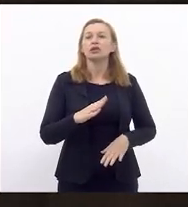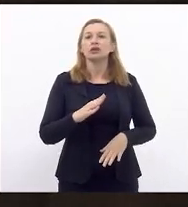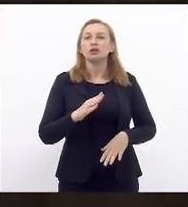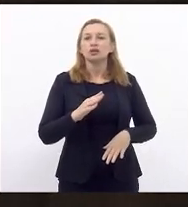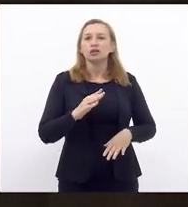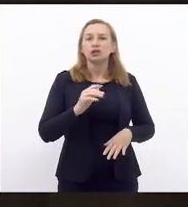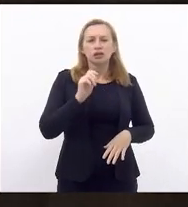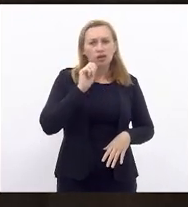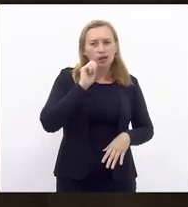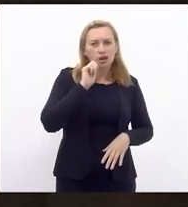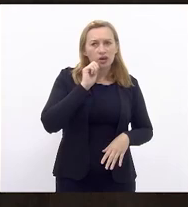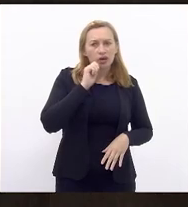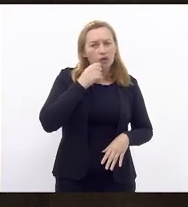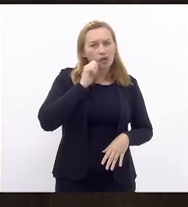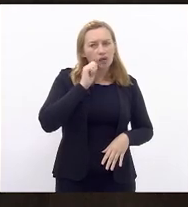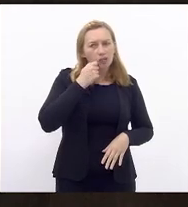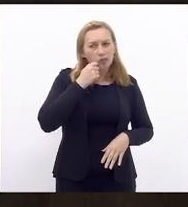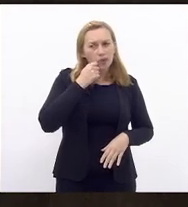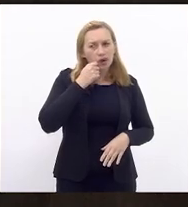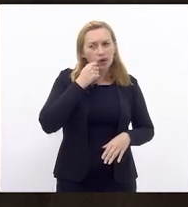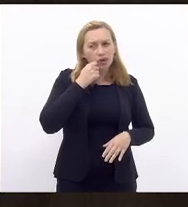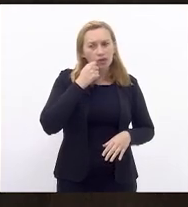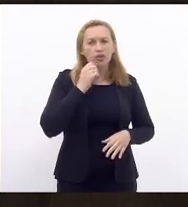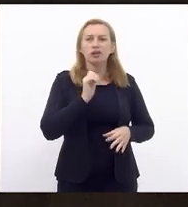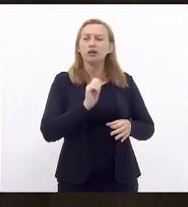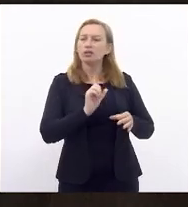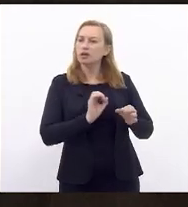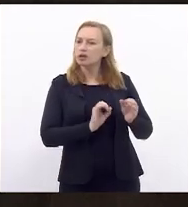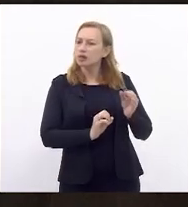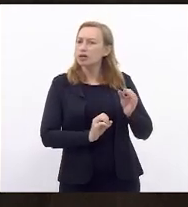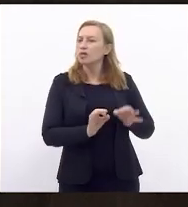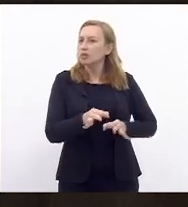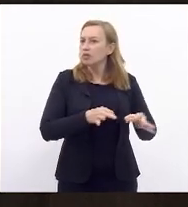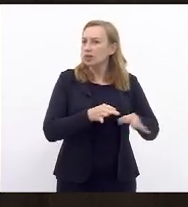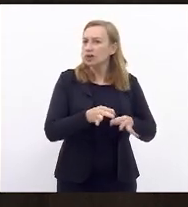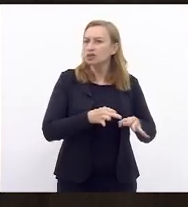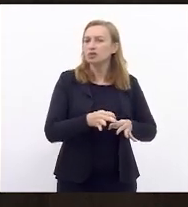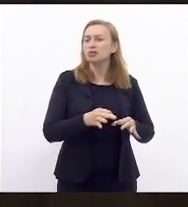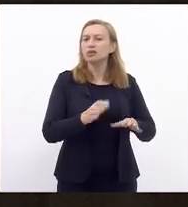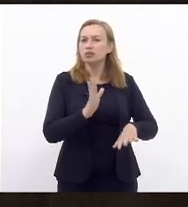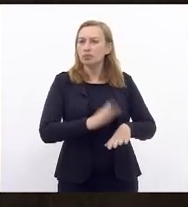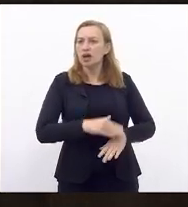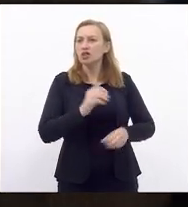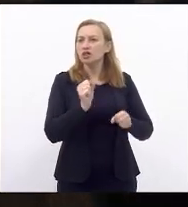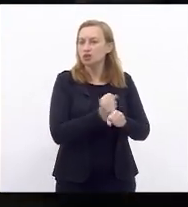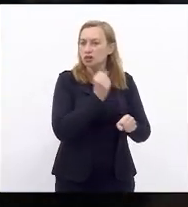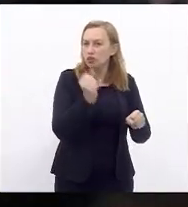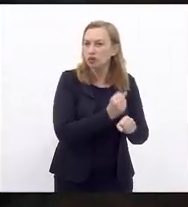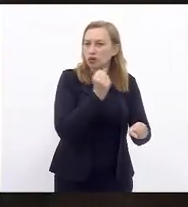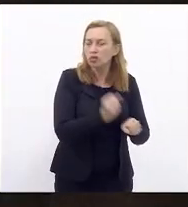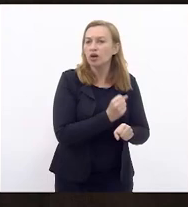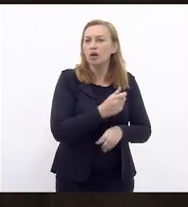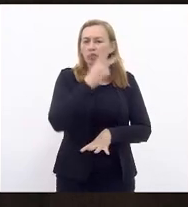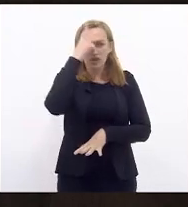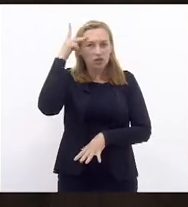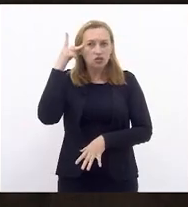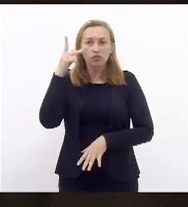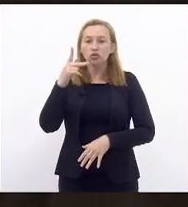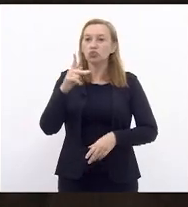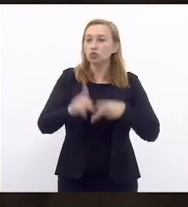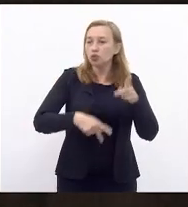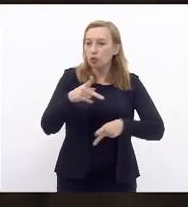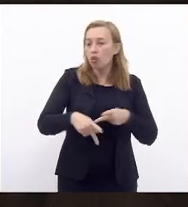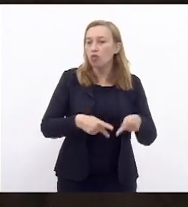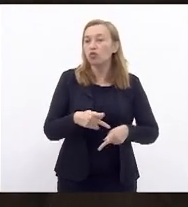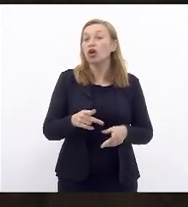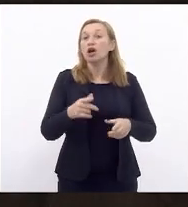domésticas, de mais pedreiros, de pessoas do povo. E eu tenho certeza que essa casa deixaria, inclusive, de votar contra o